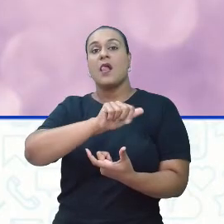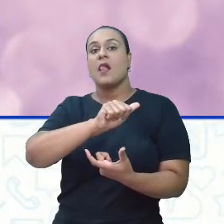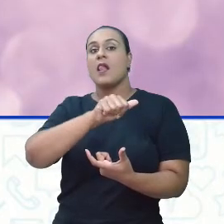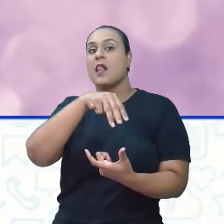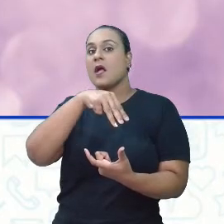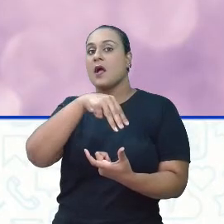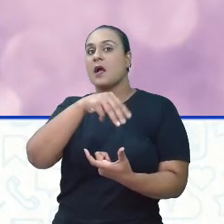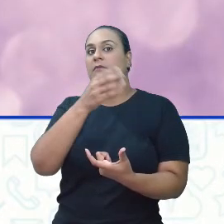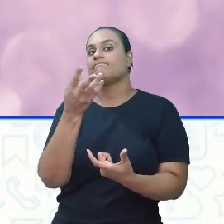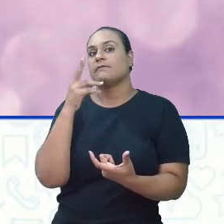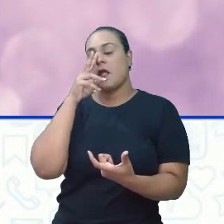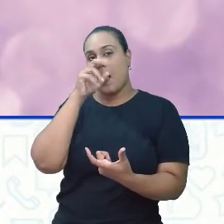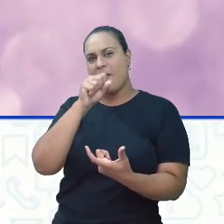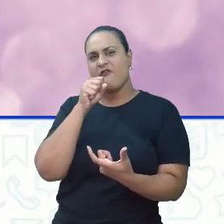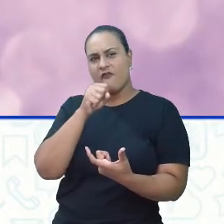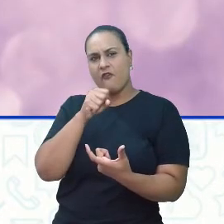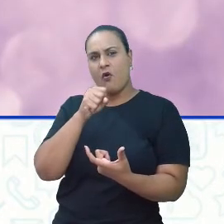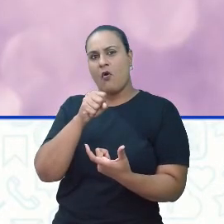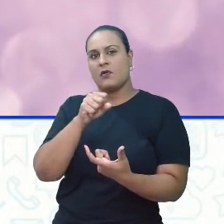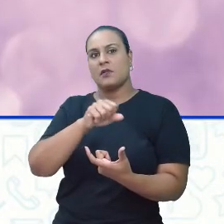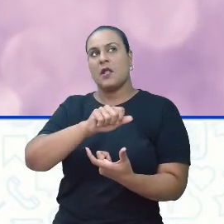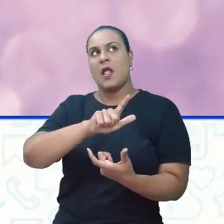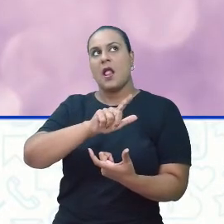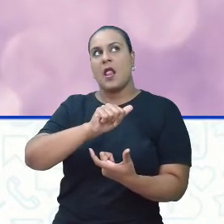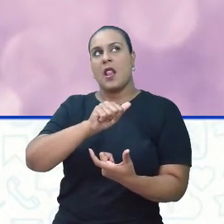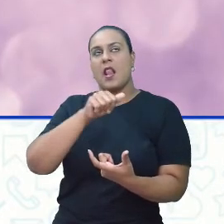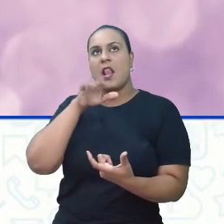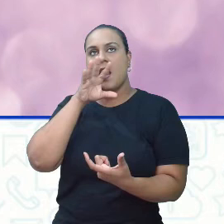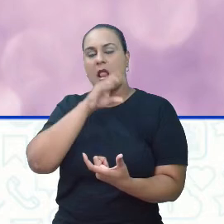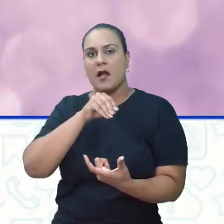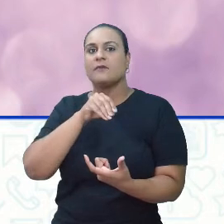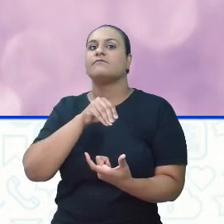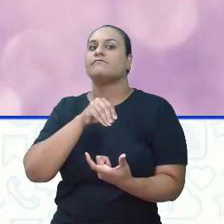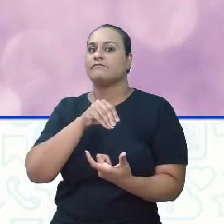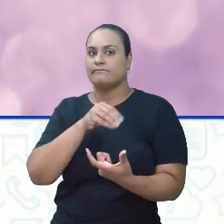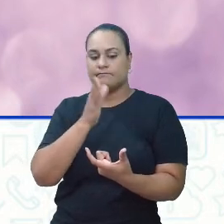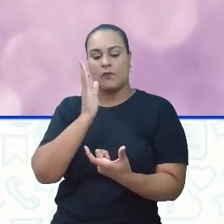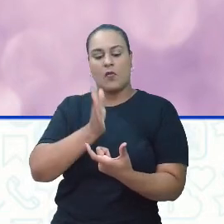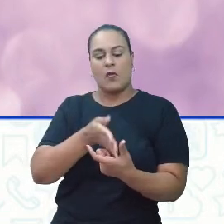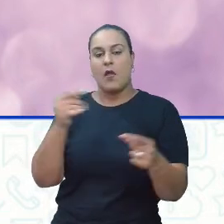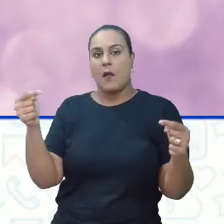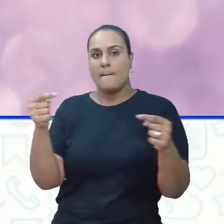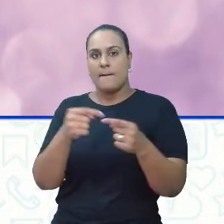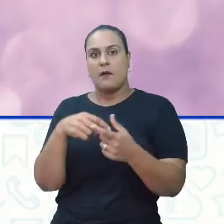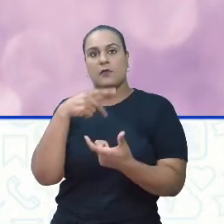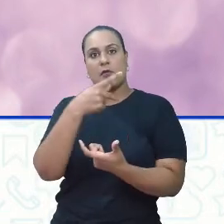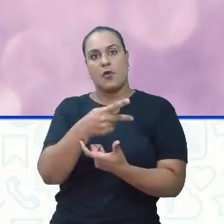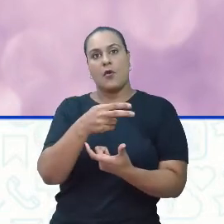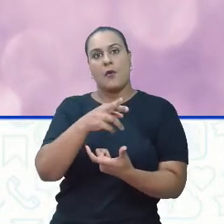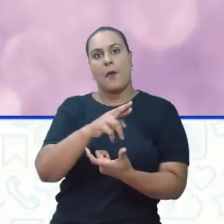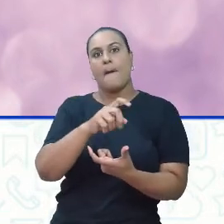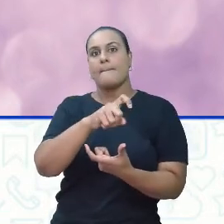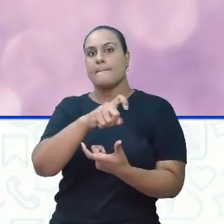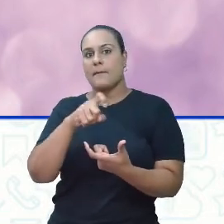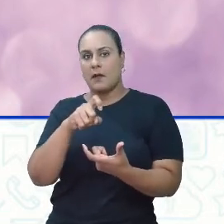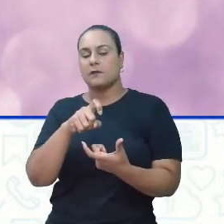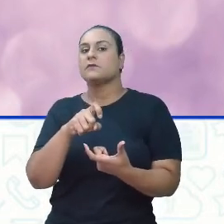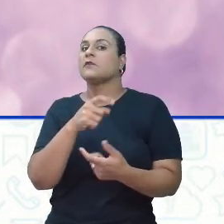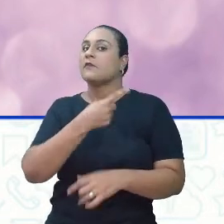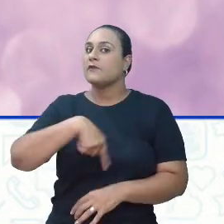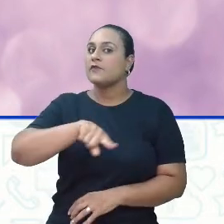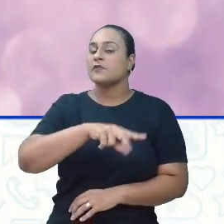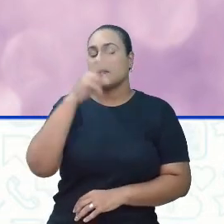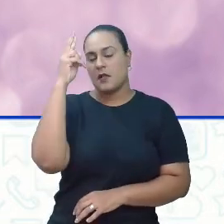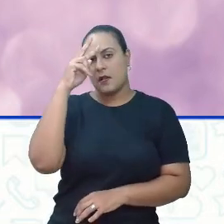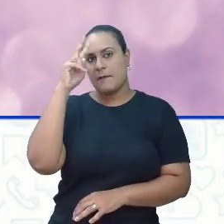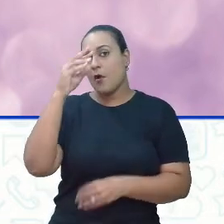lã é a sílaba mais forte da palavra. Então, eu consigo agora entender, e vocês relembraram, quais são as